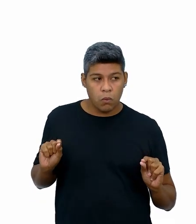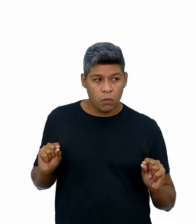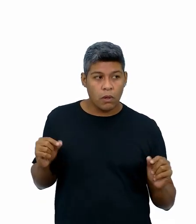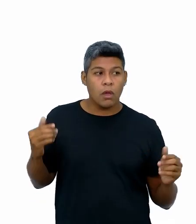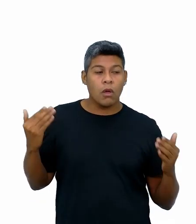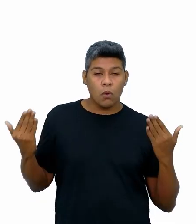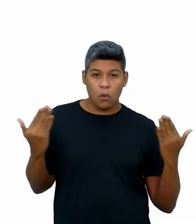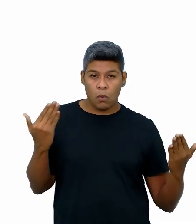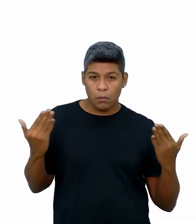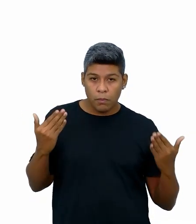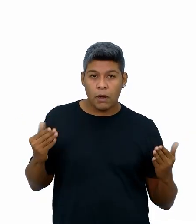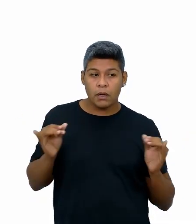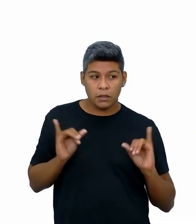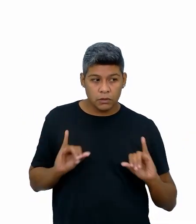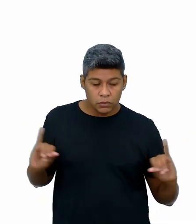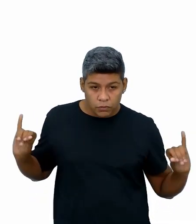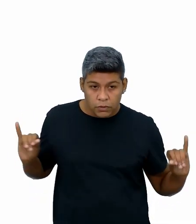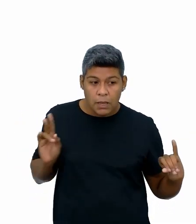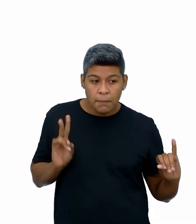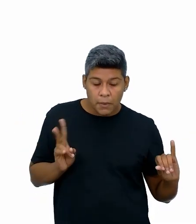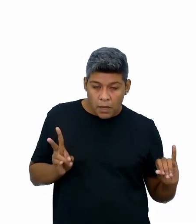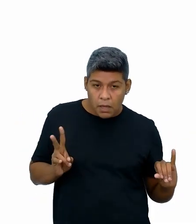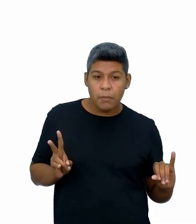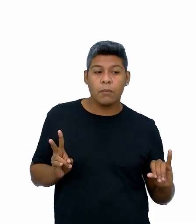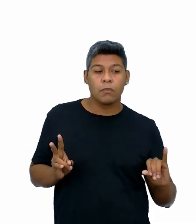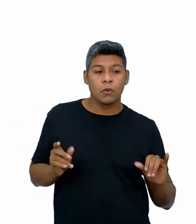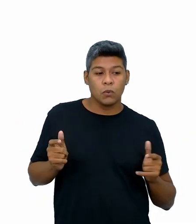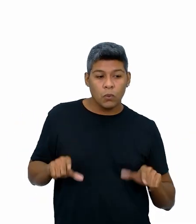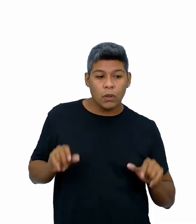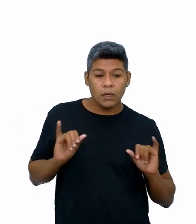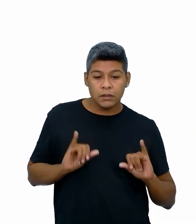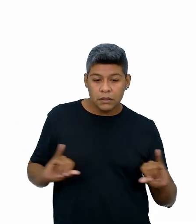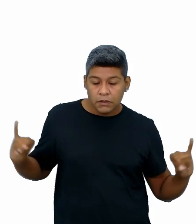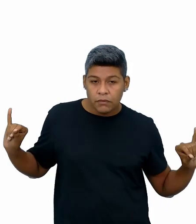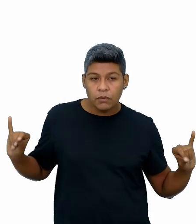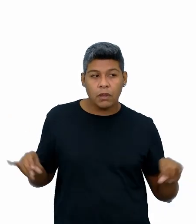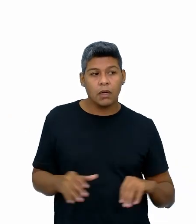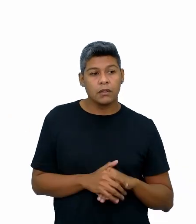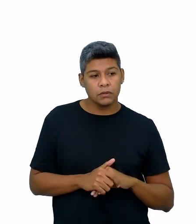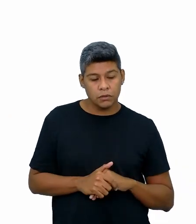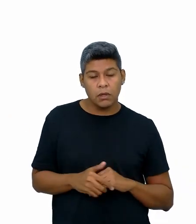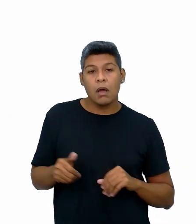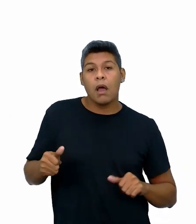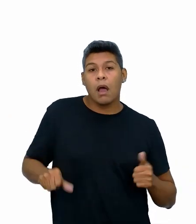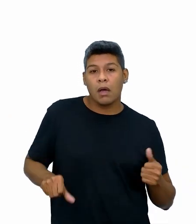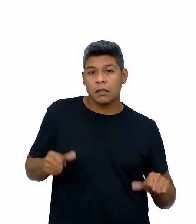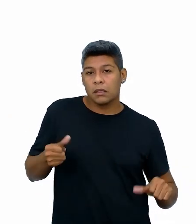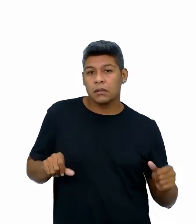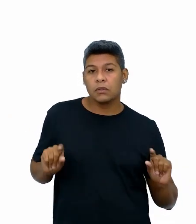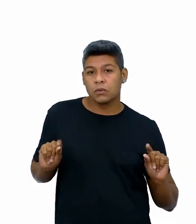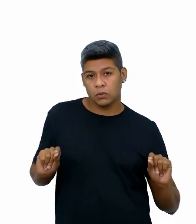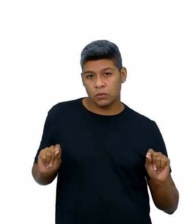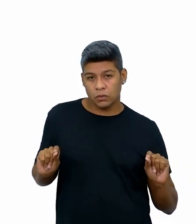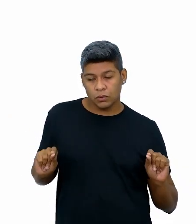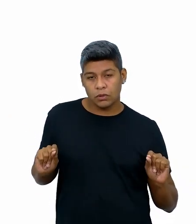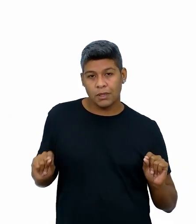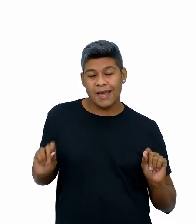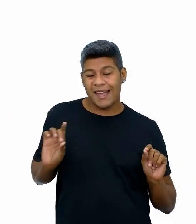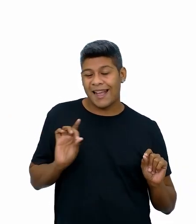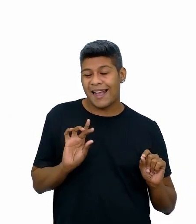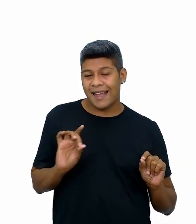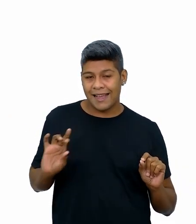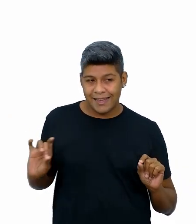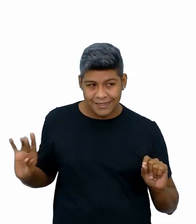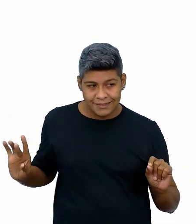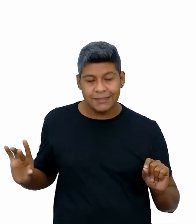comparar notícias sobre o mesmo fato, divulgadas em diferentes mídias, analisando as especificidades de